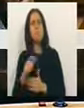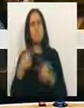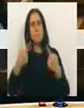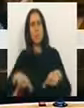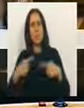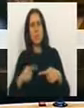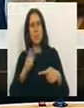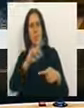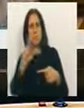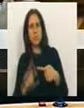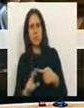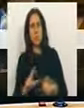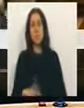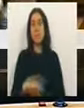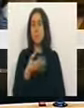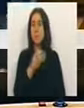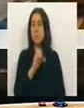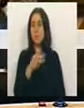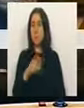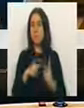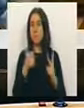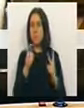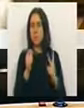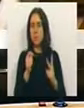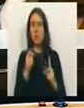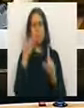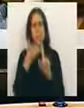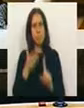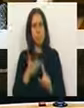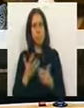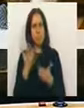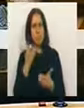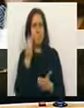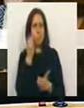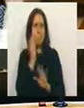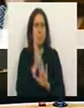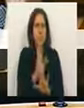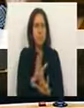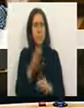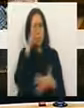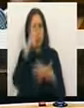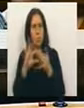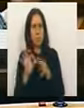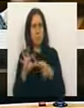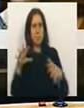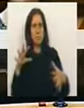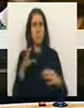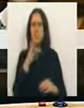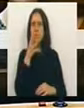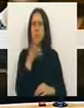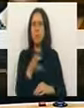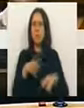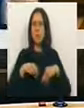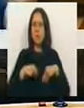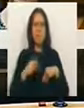o pcp eo bloco de esquerda por ano 15 categorias aliás com o tempo ea incoerência declararam que não